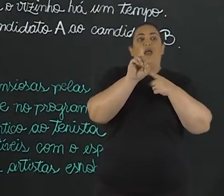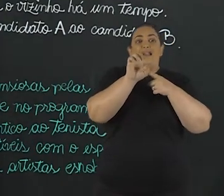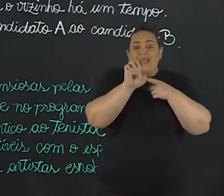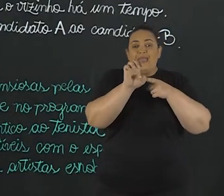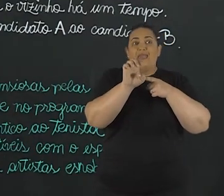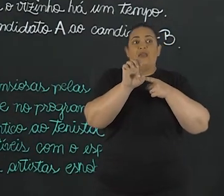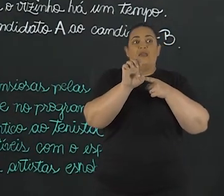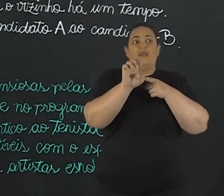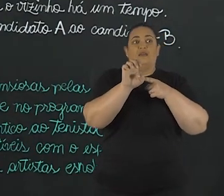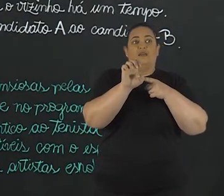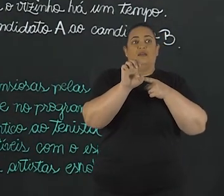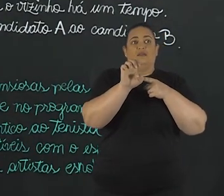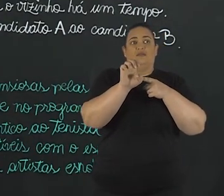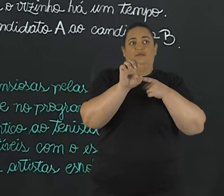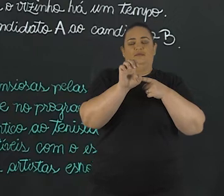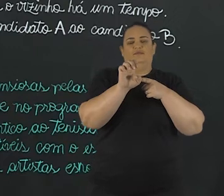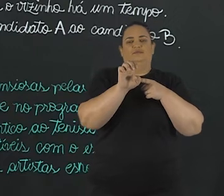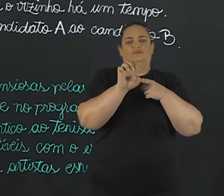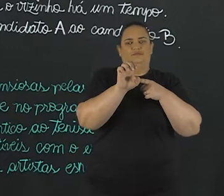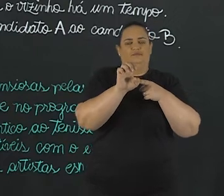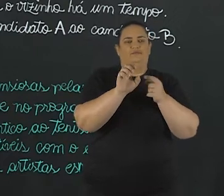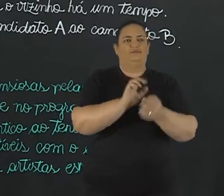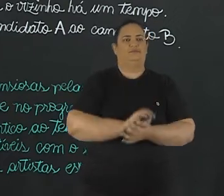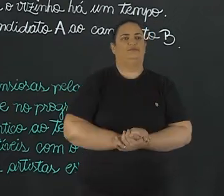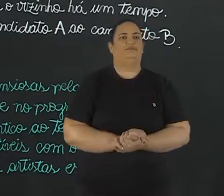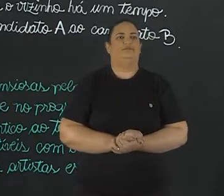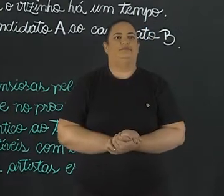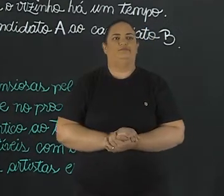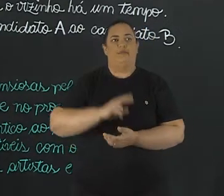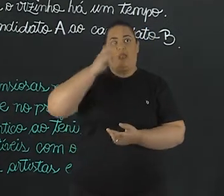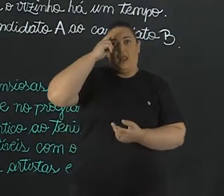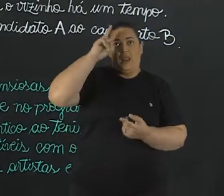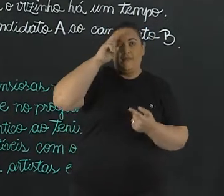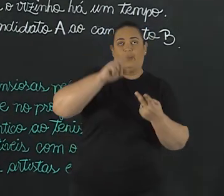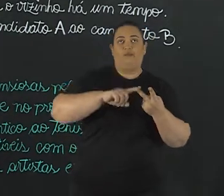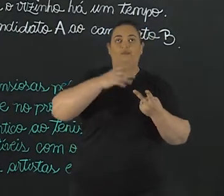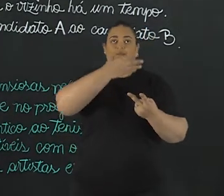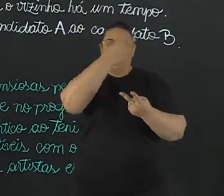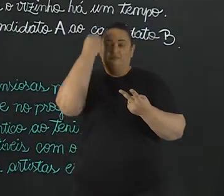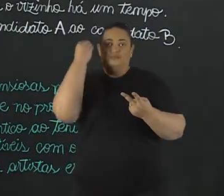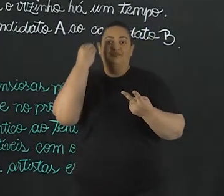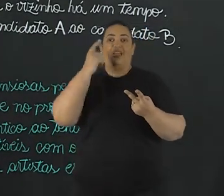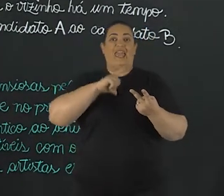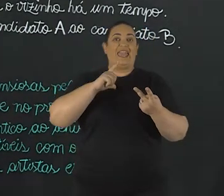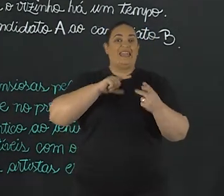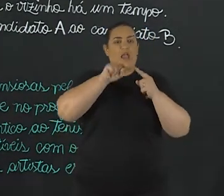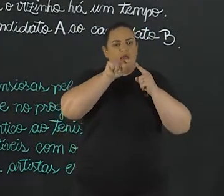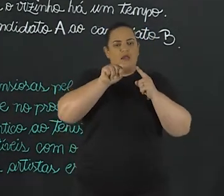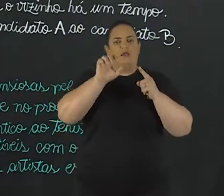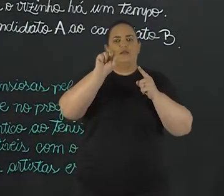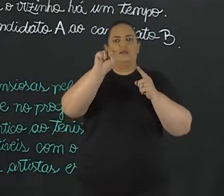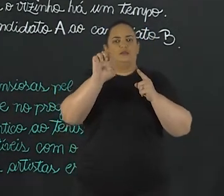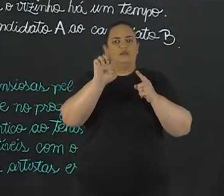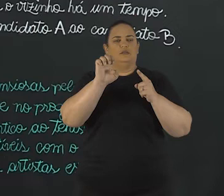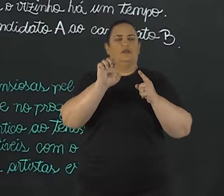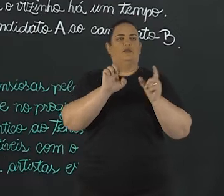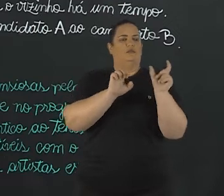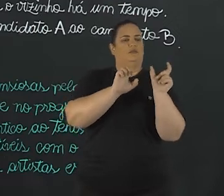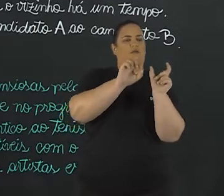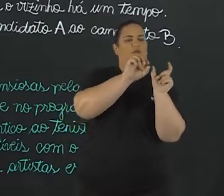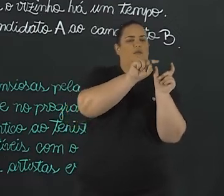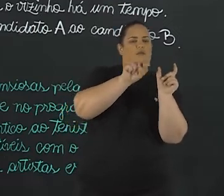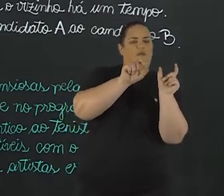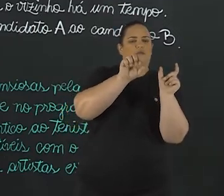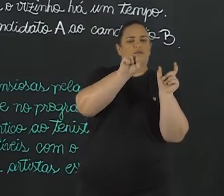verbos, tais como lembre-se, lembrar-se, esquecer-se, arrepender-se, esses verbos já vêm com a